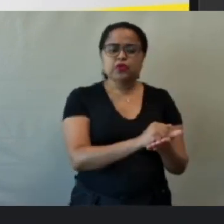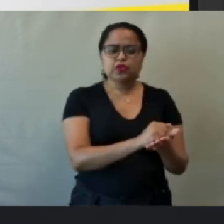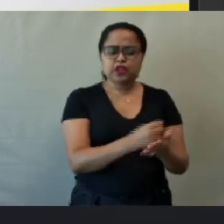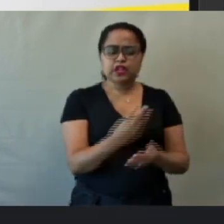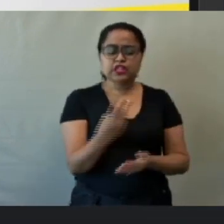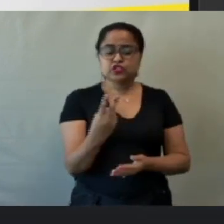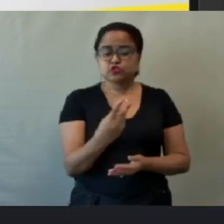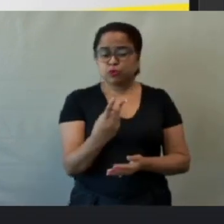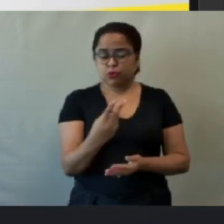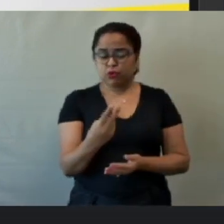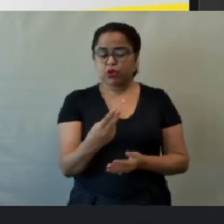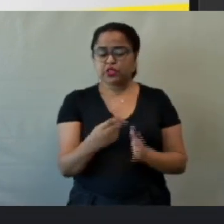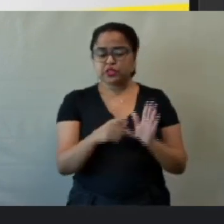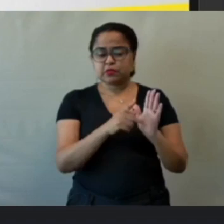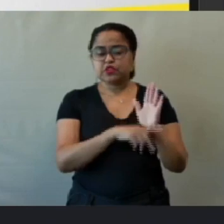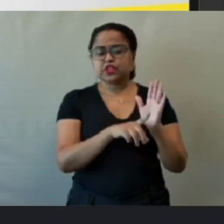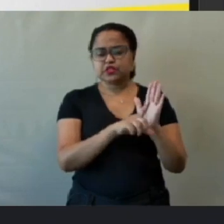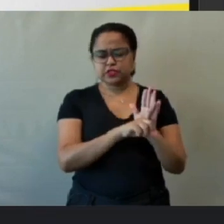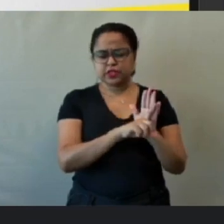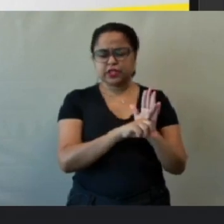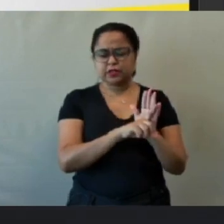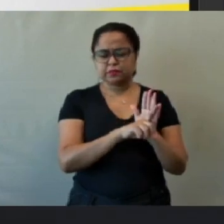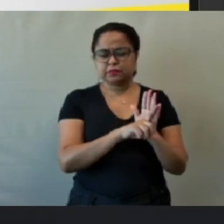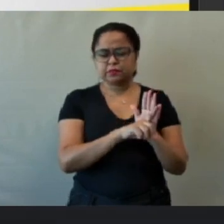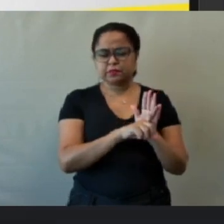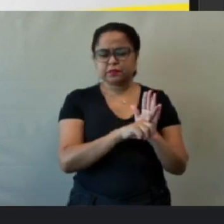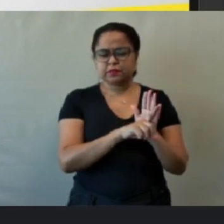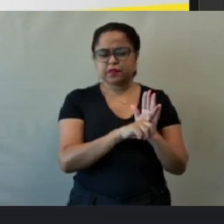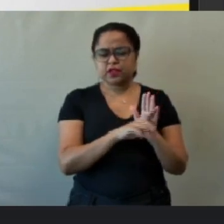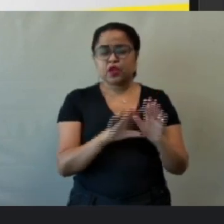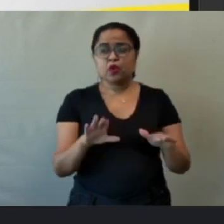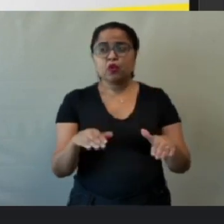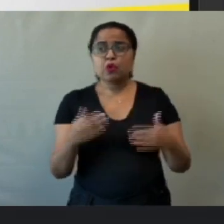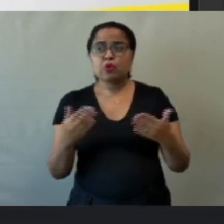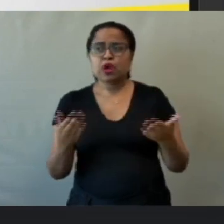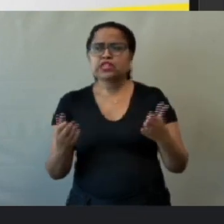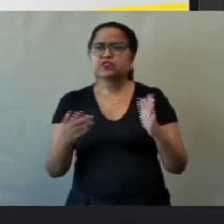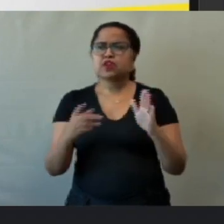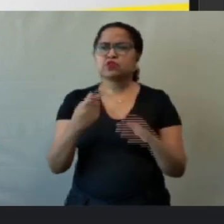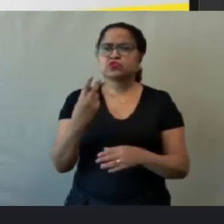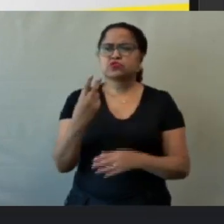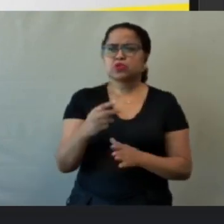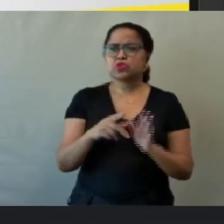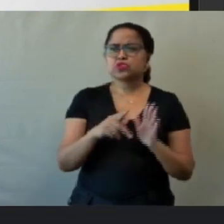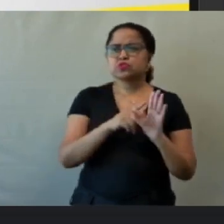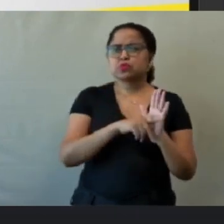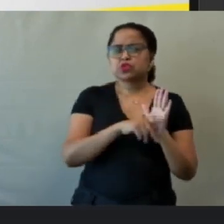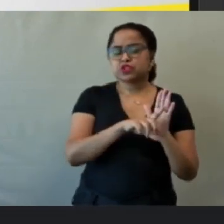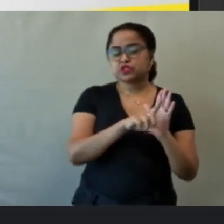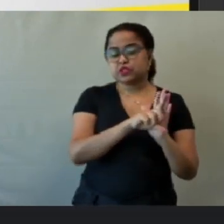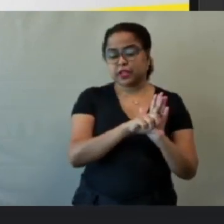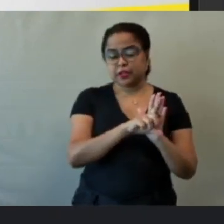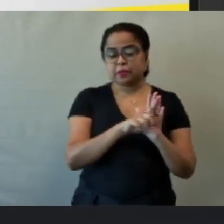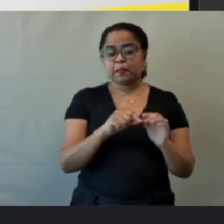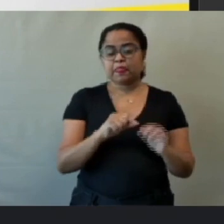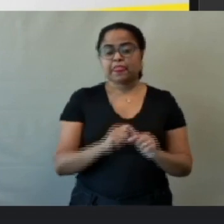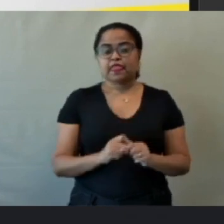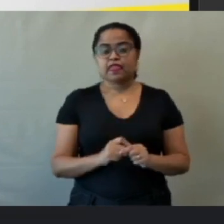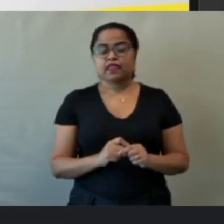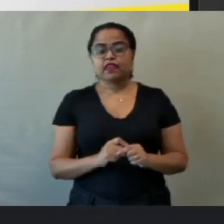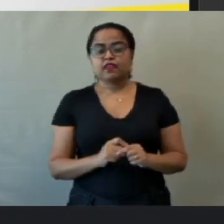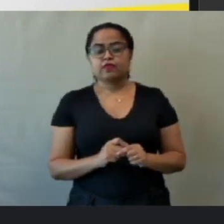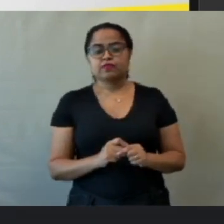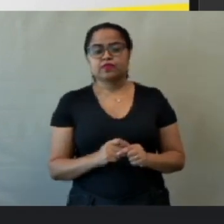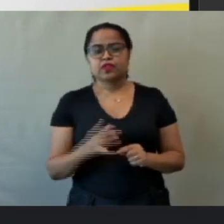projetos de lei. Vou detalhar bem quais são esses dois projetos de lei. A gente até entrou em contato